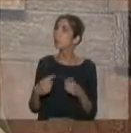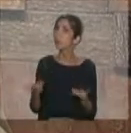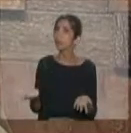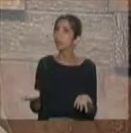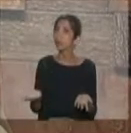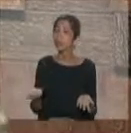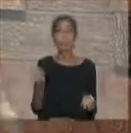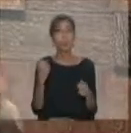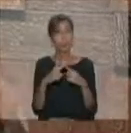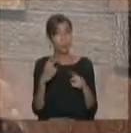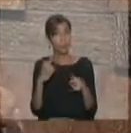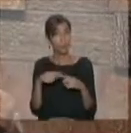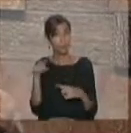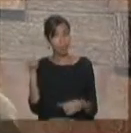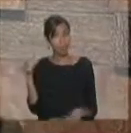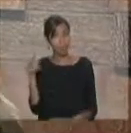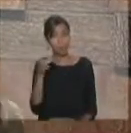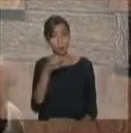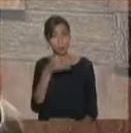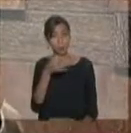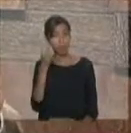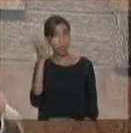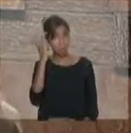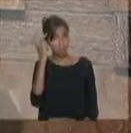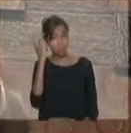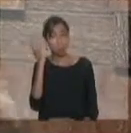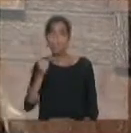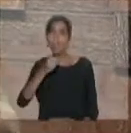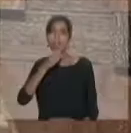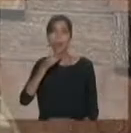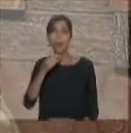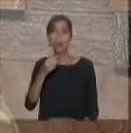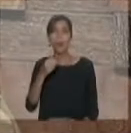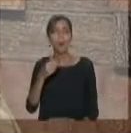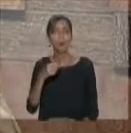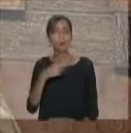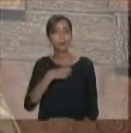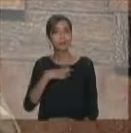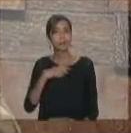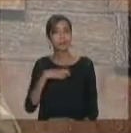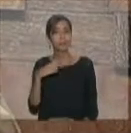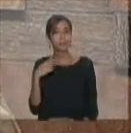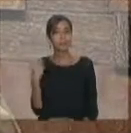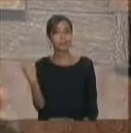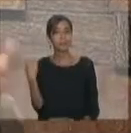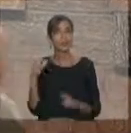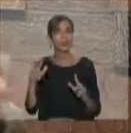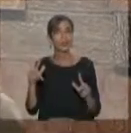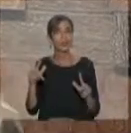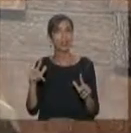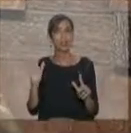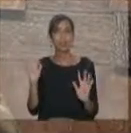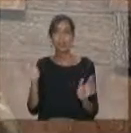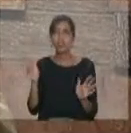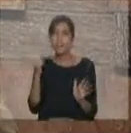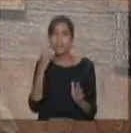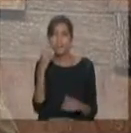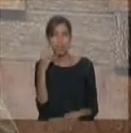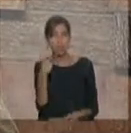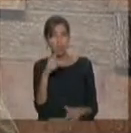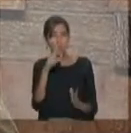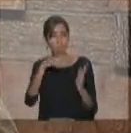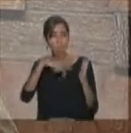disse, porque ele acha que vocês, repórteres, têm um pique diferente. E ele já andou lendo umas